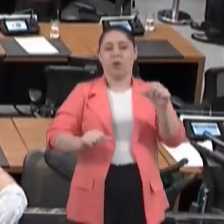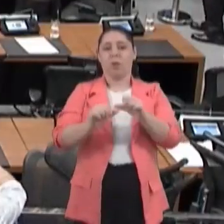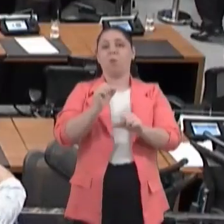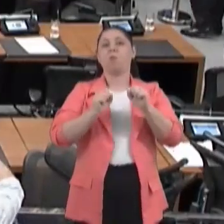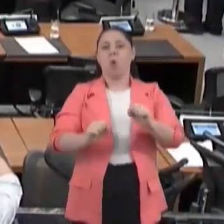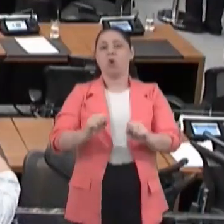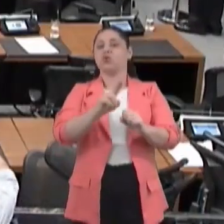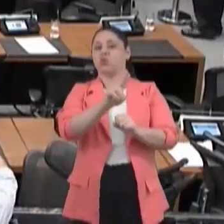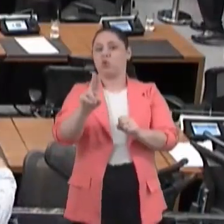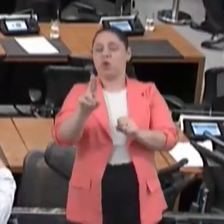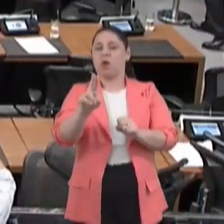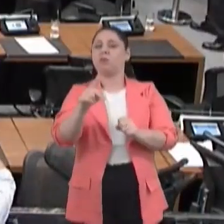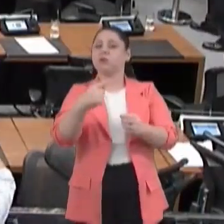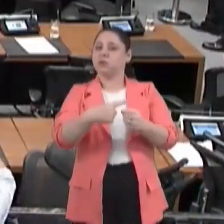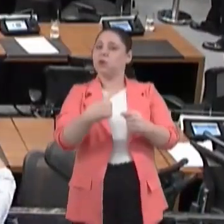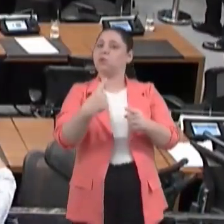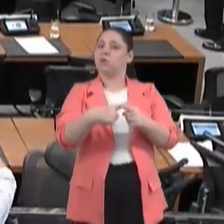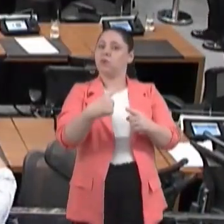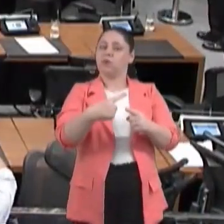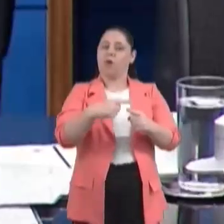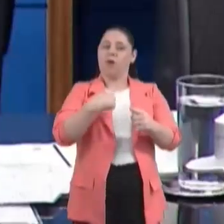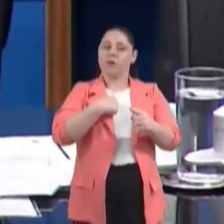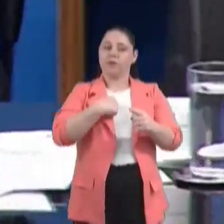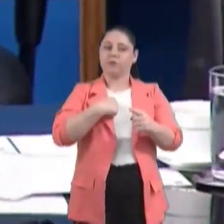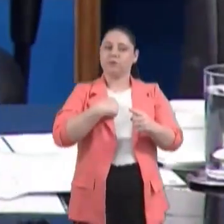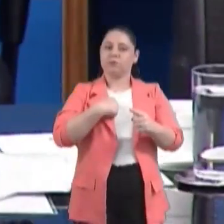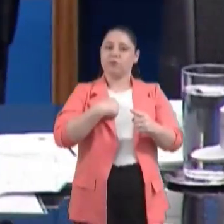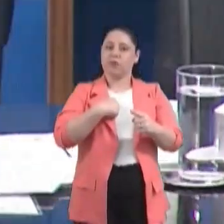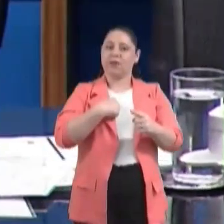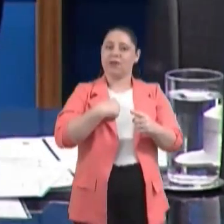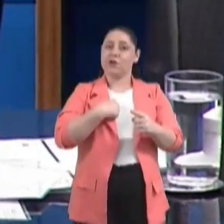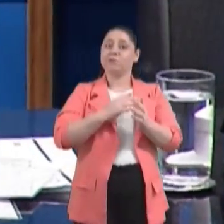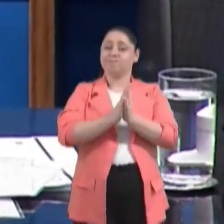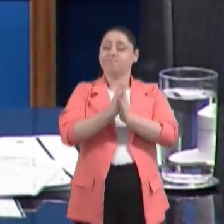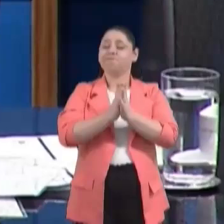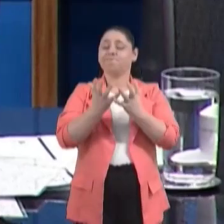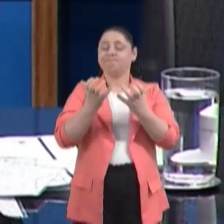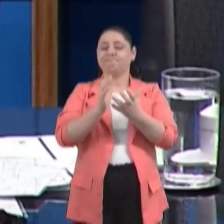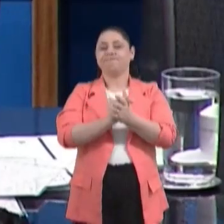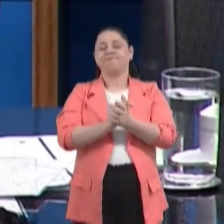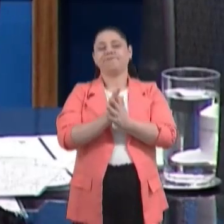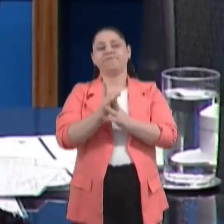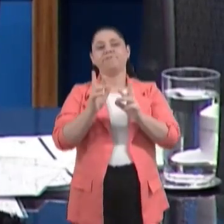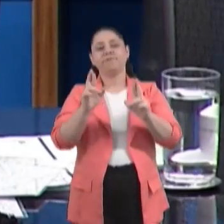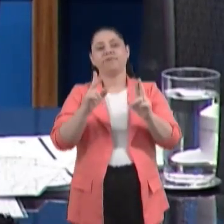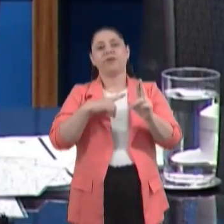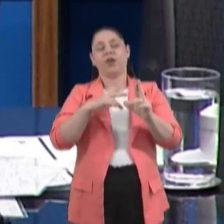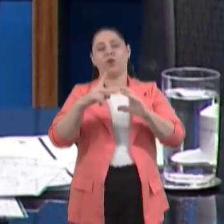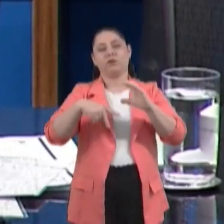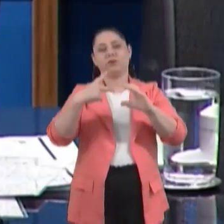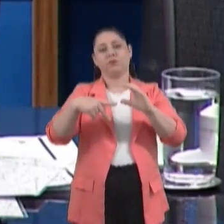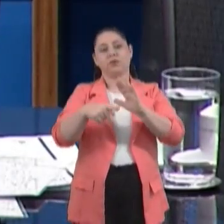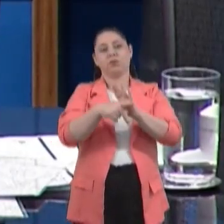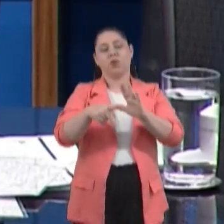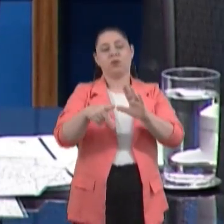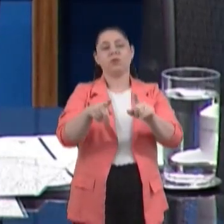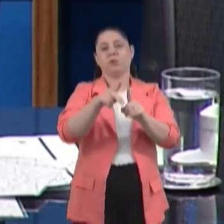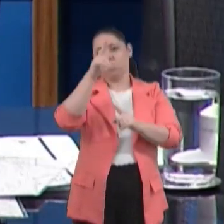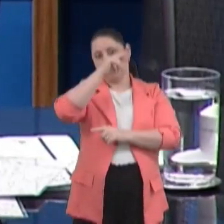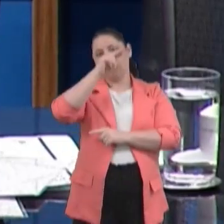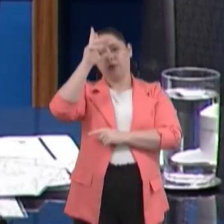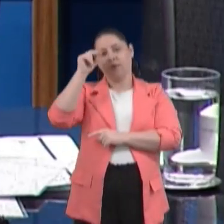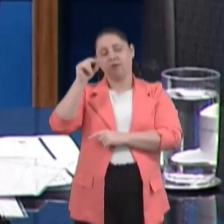nós podemos ter essa mudança de nome, que eu sou também entusiasta com o registro da Câmara de Vereadores